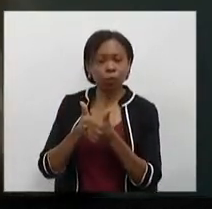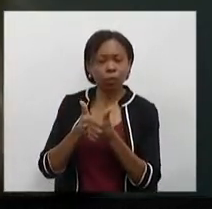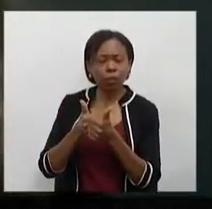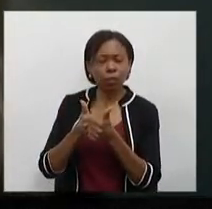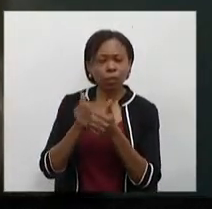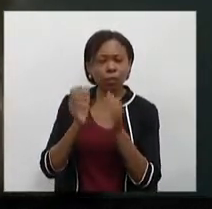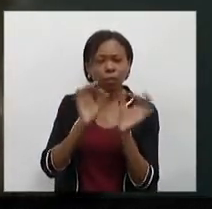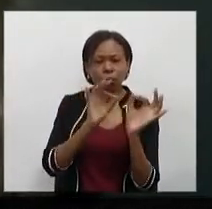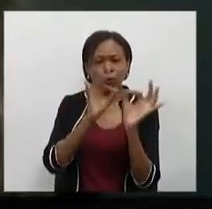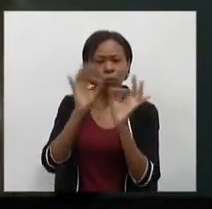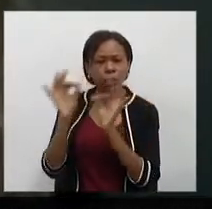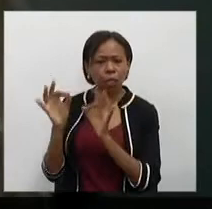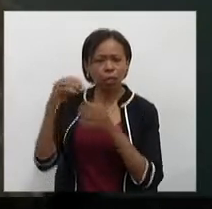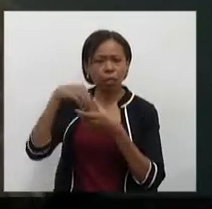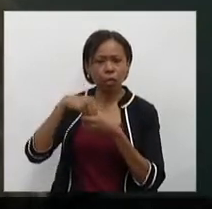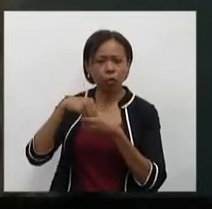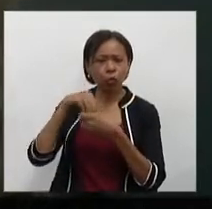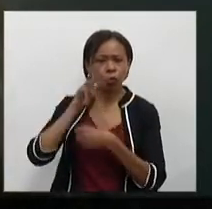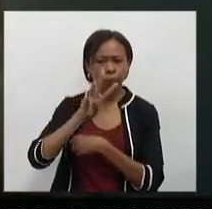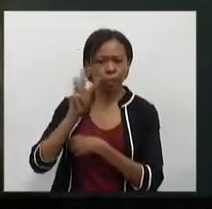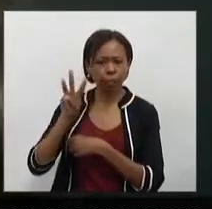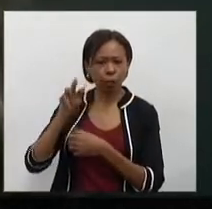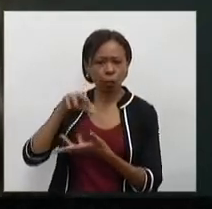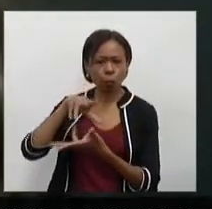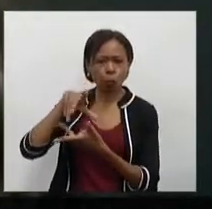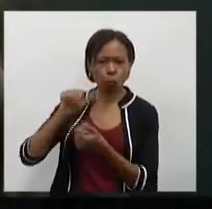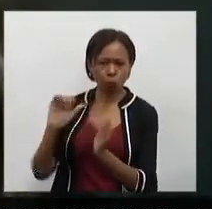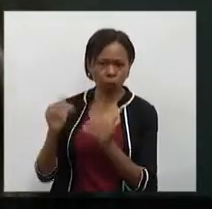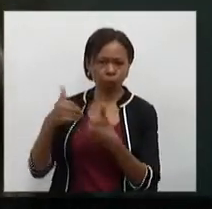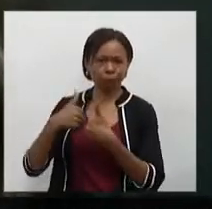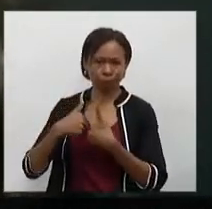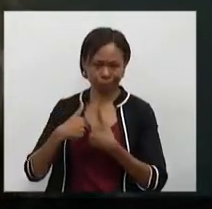no portal Mundo Autista também.